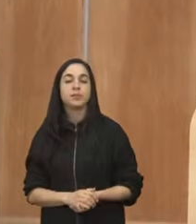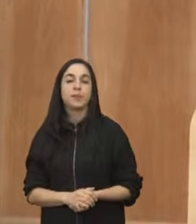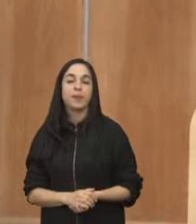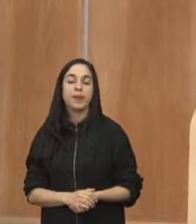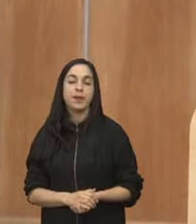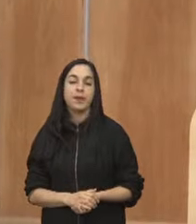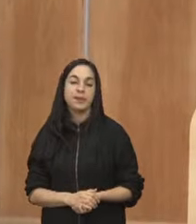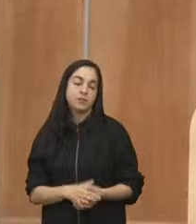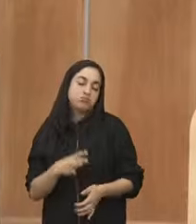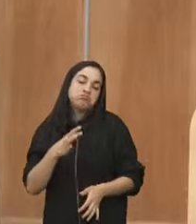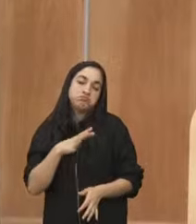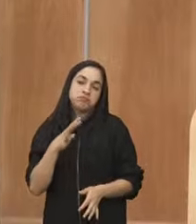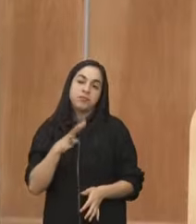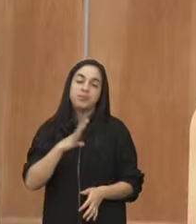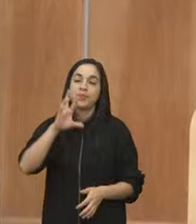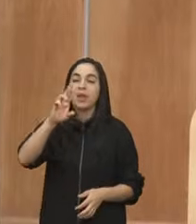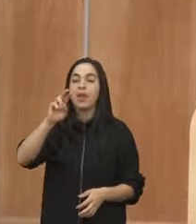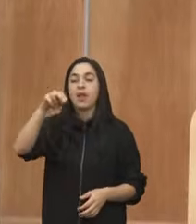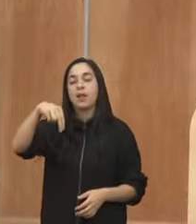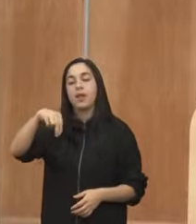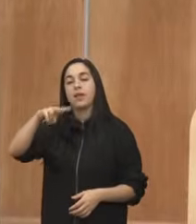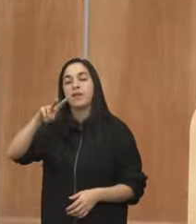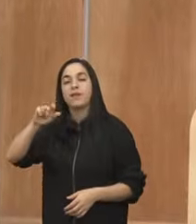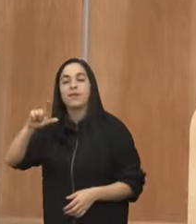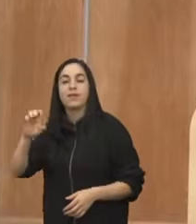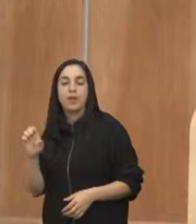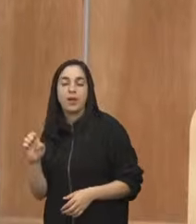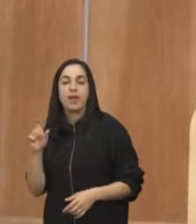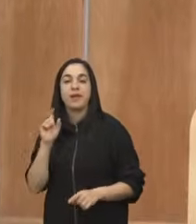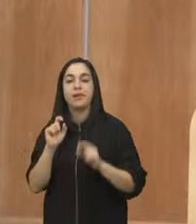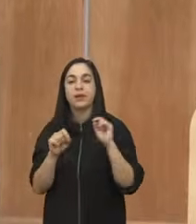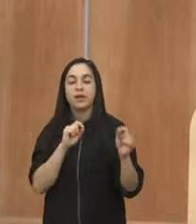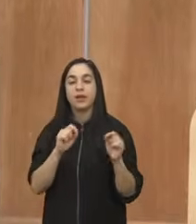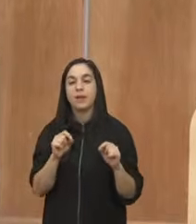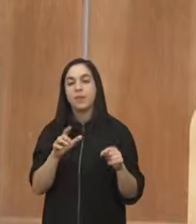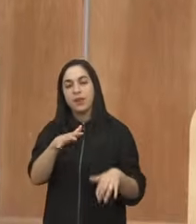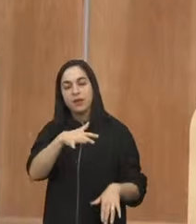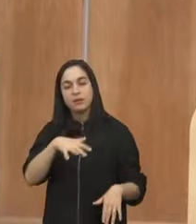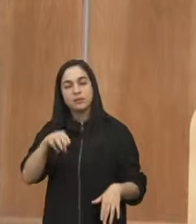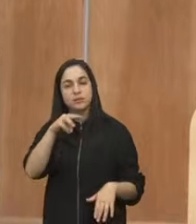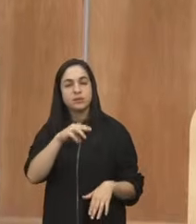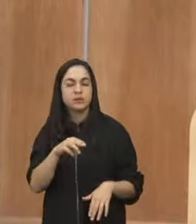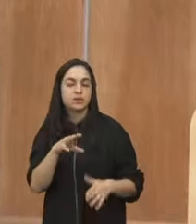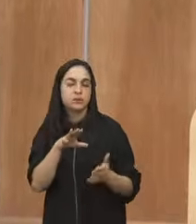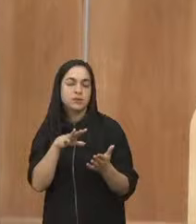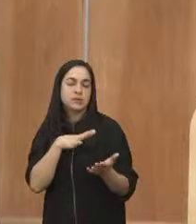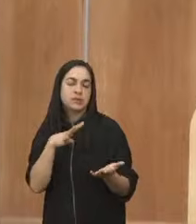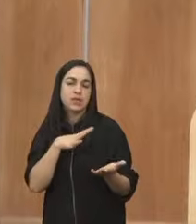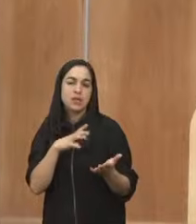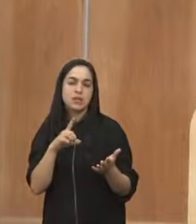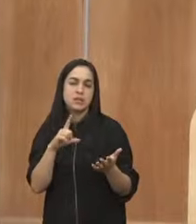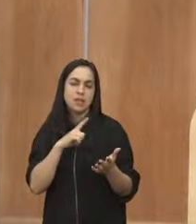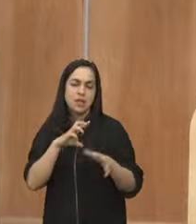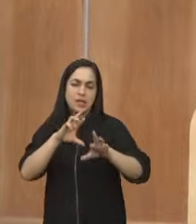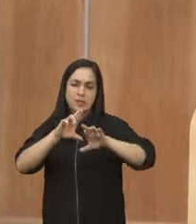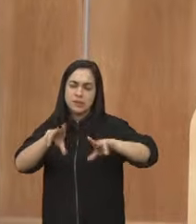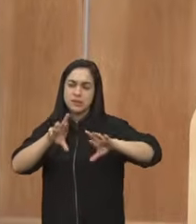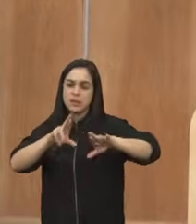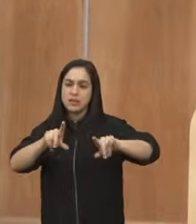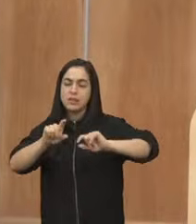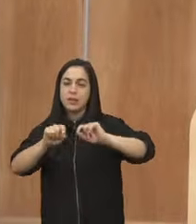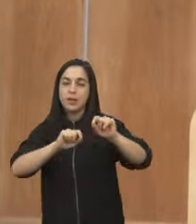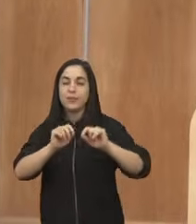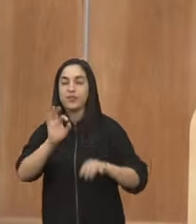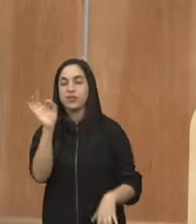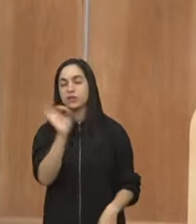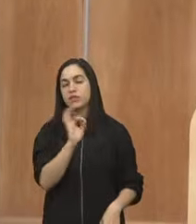Vale, ela passa a aglutinar municípios com realidades distintas, que se a gente tiver